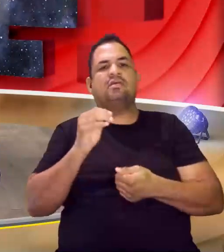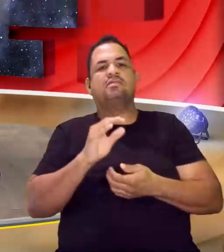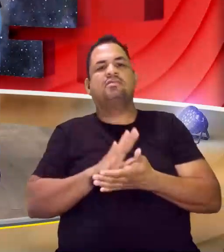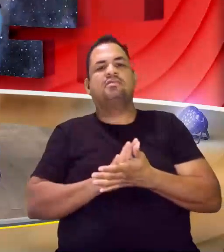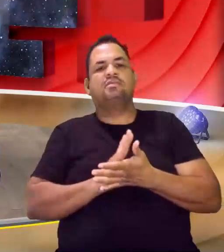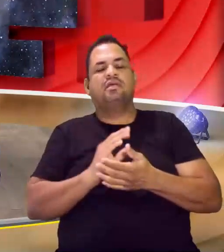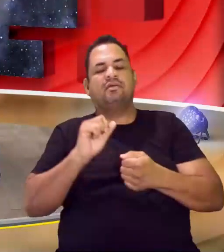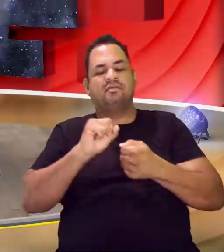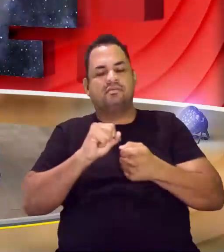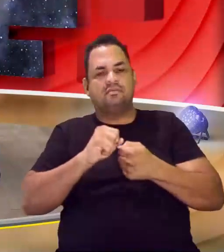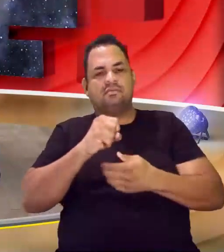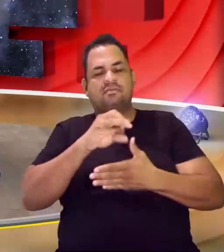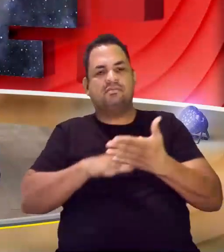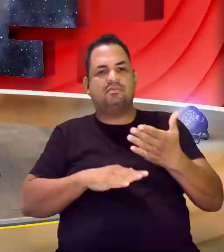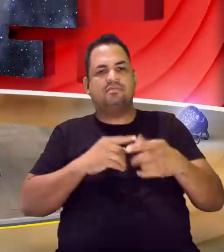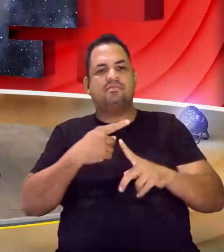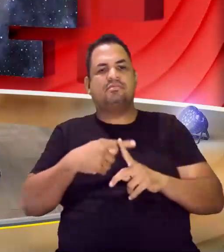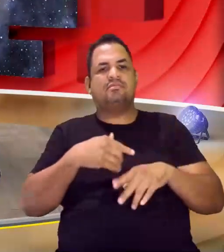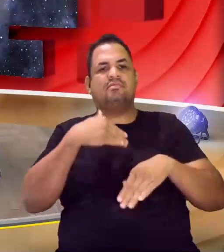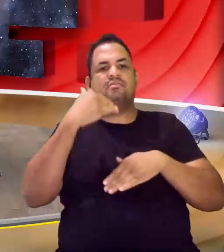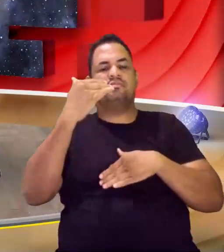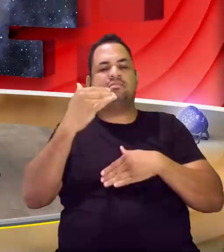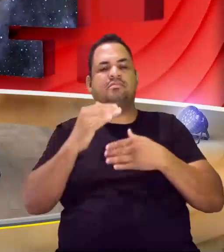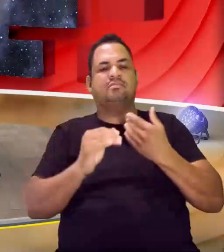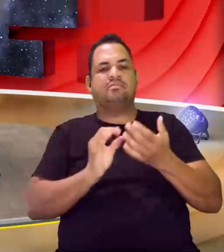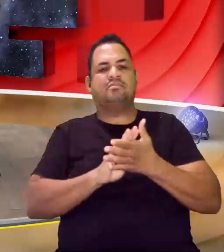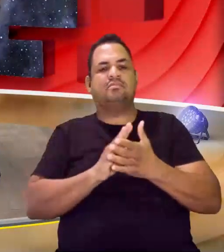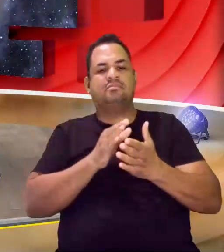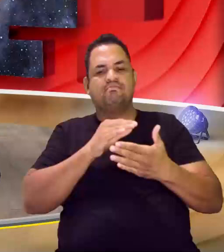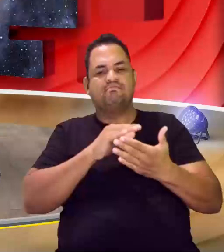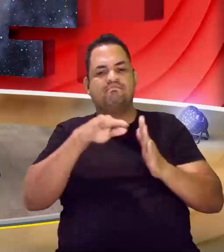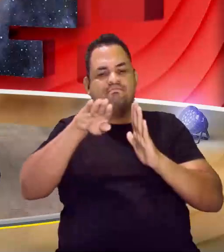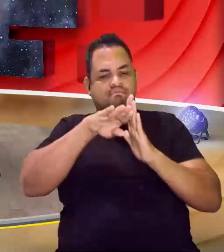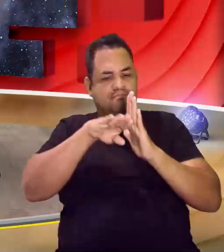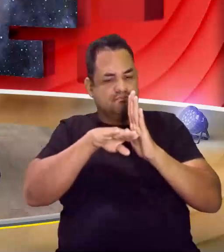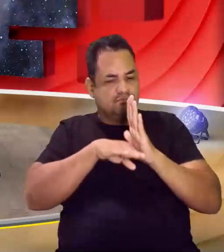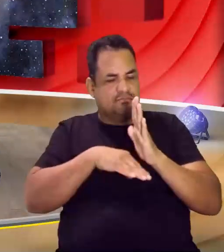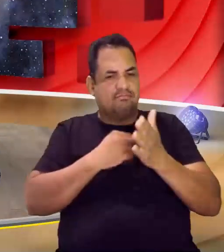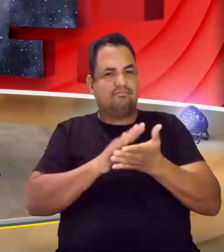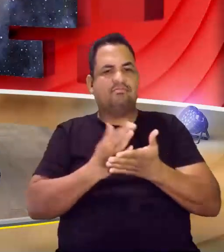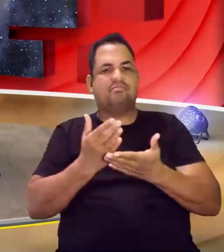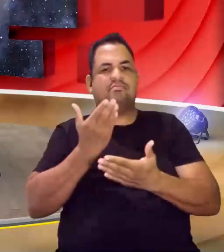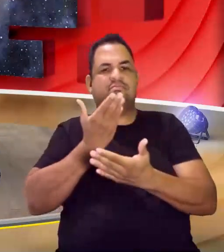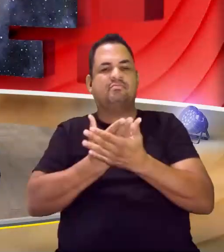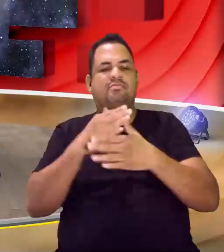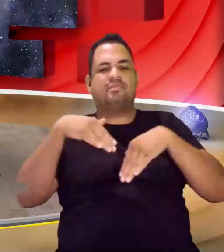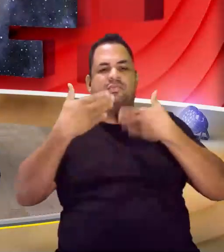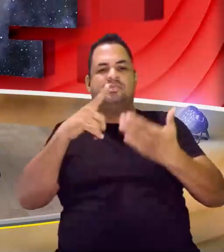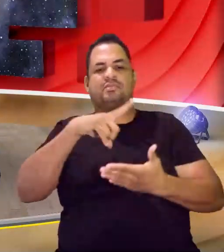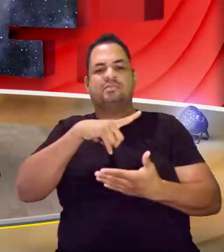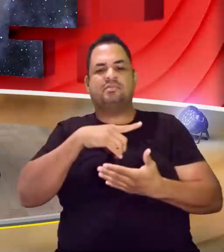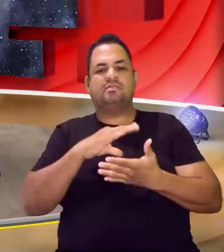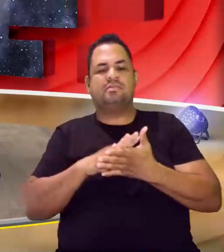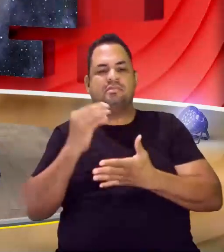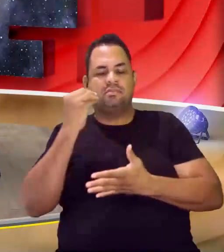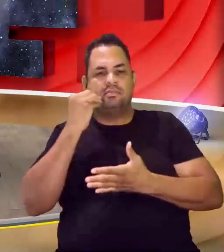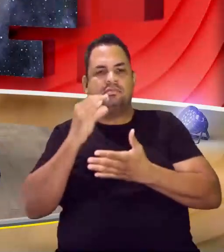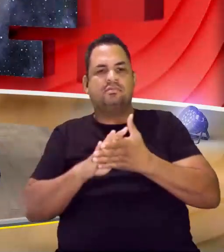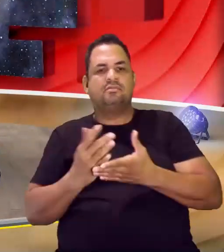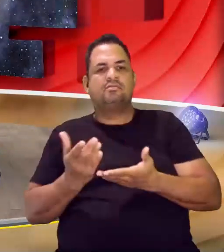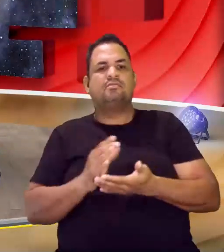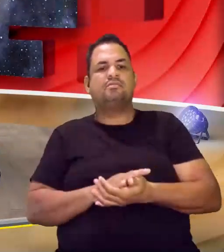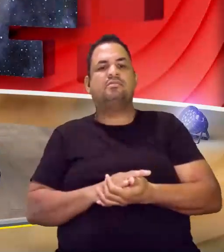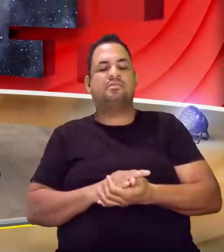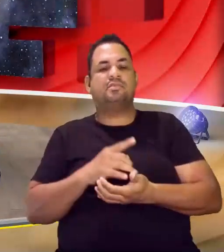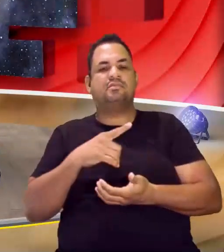mais questões, então você já vai colocando aí no seu hall de estudo, né? E quando tiver a oportunidade, a gente vem